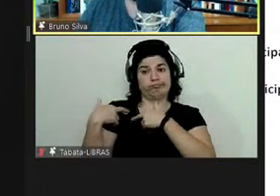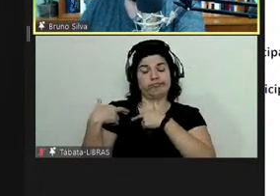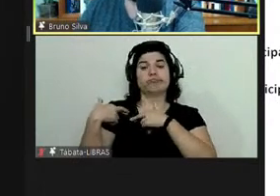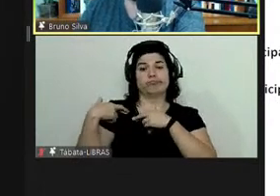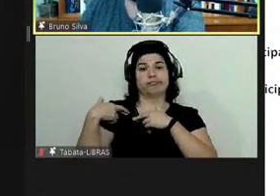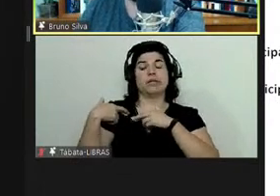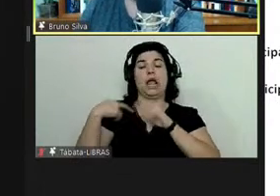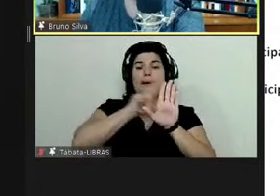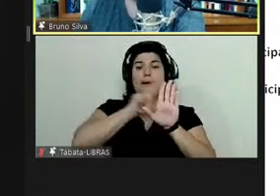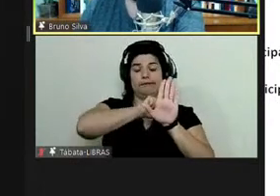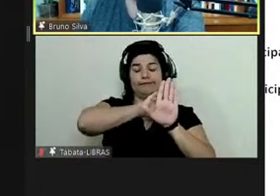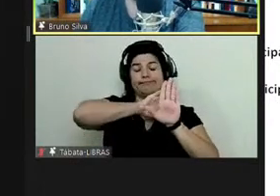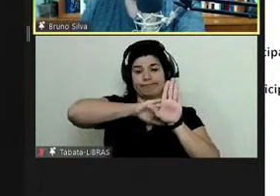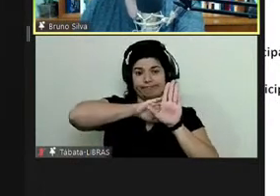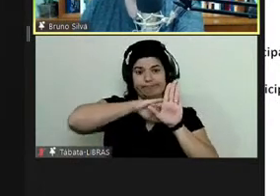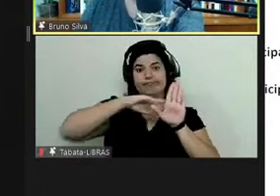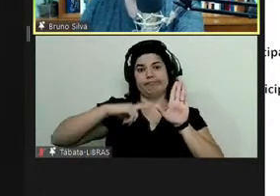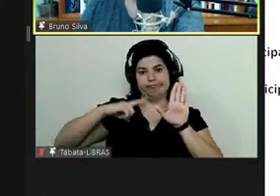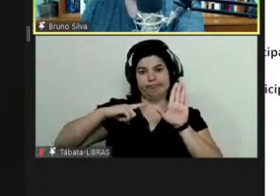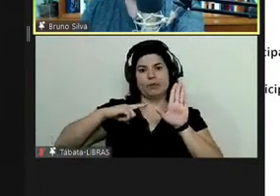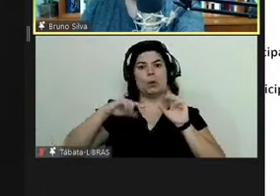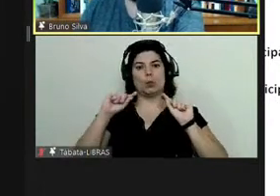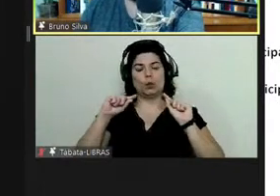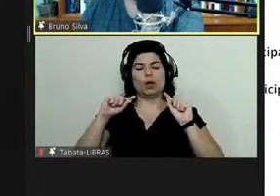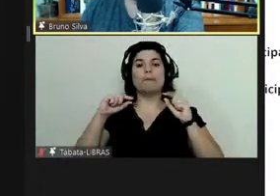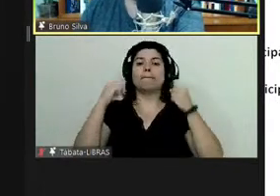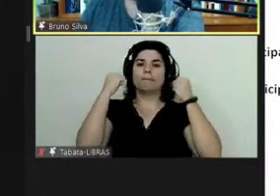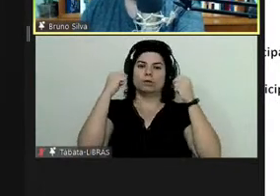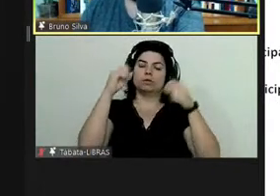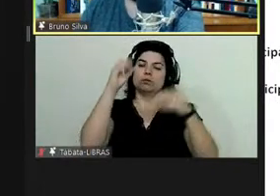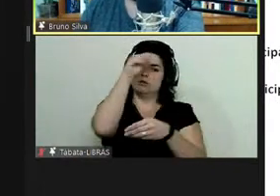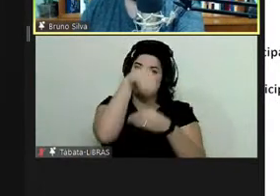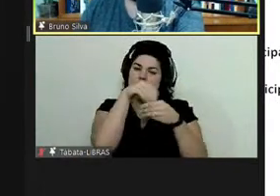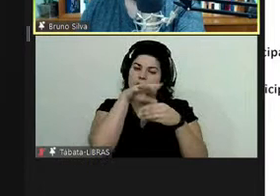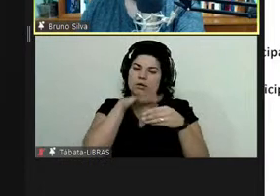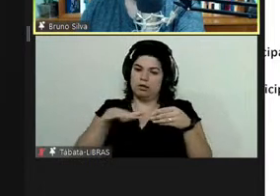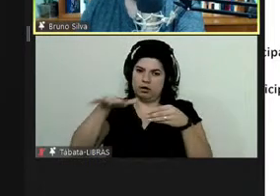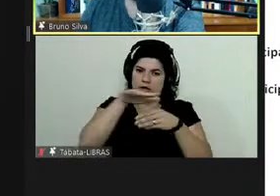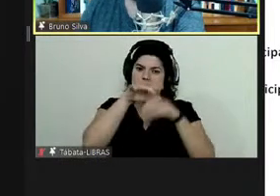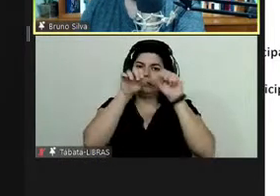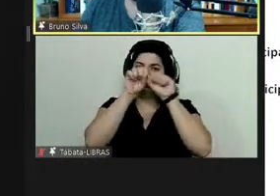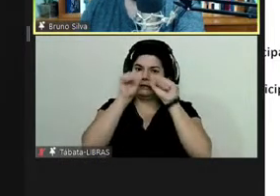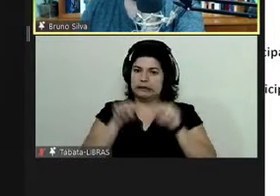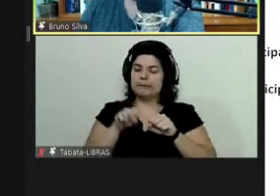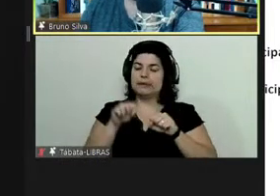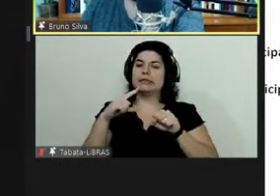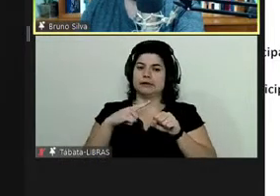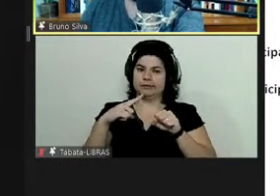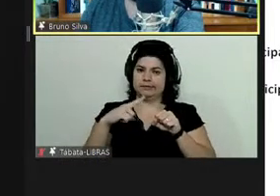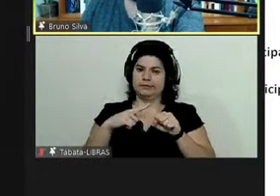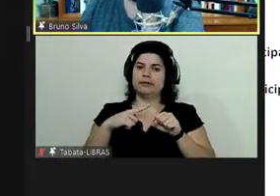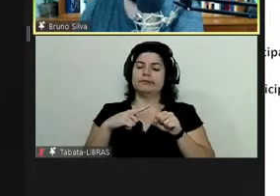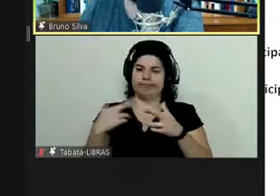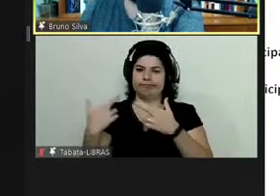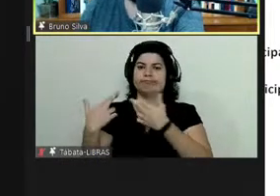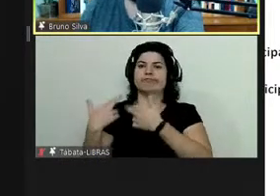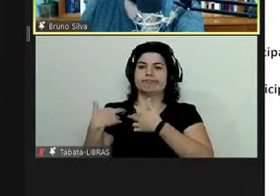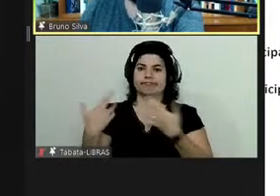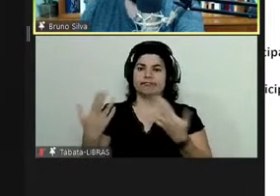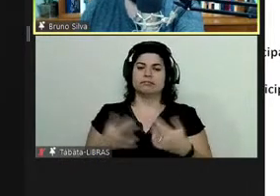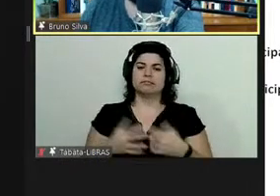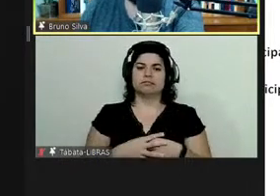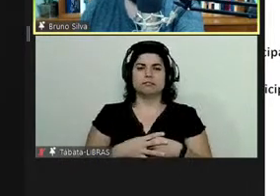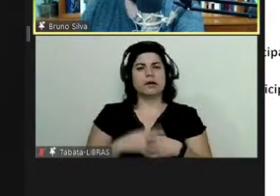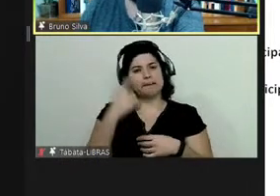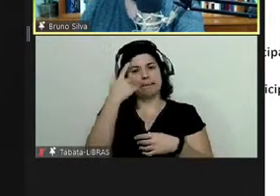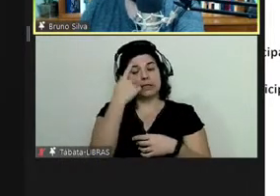por vezes até confuso o grande poder que muitos é dentro desse sistema aqueles poder judiciário também carregam consigo imagina